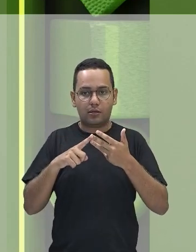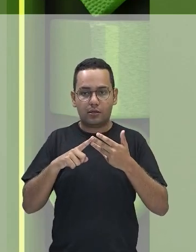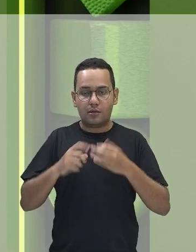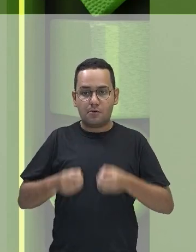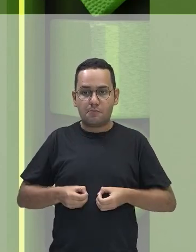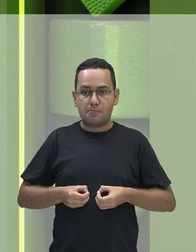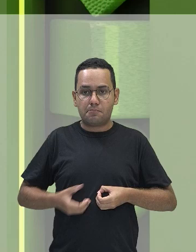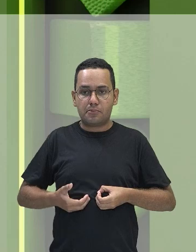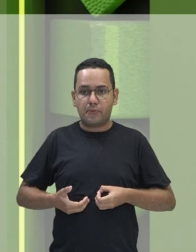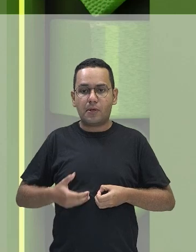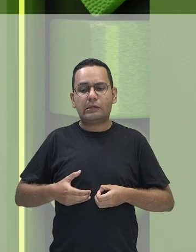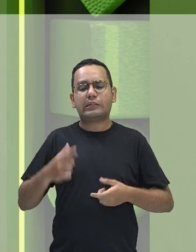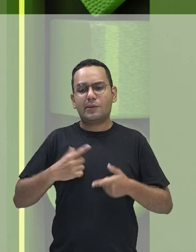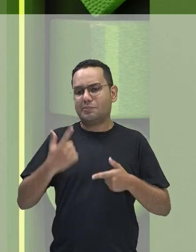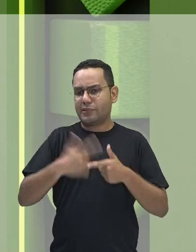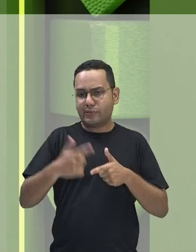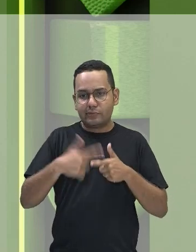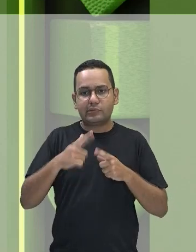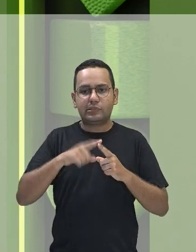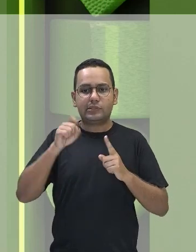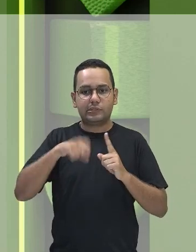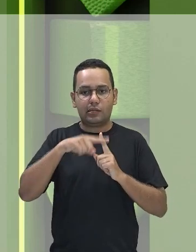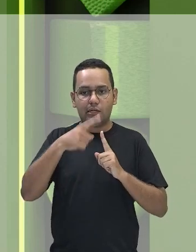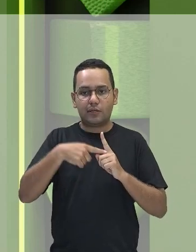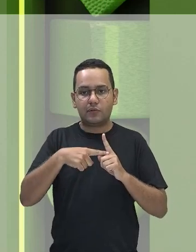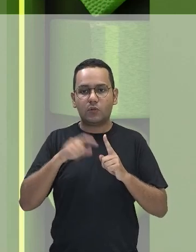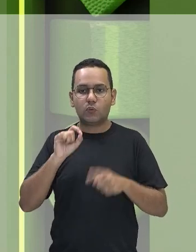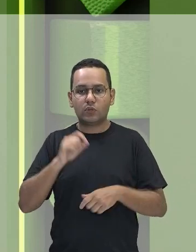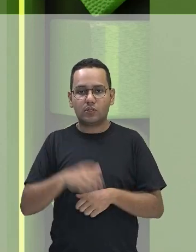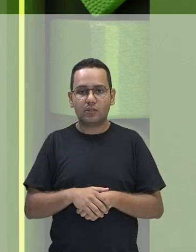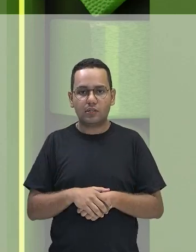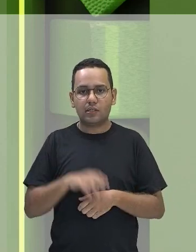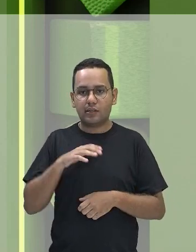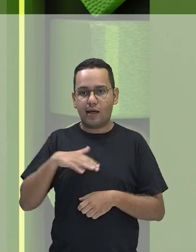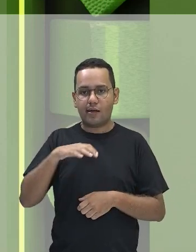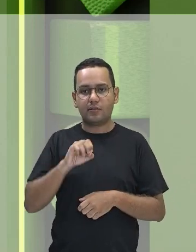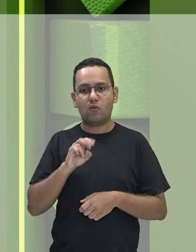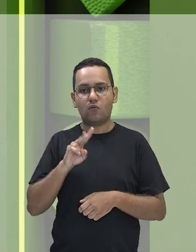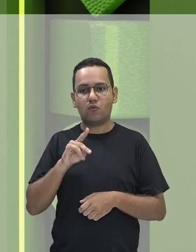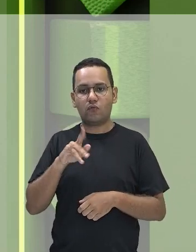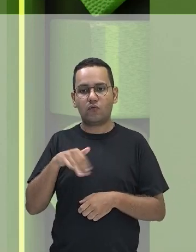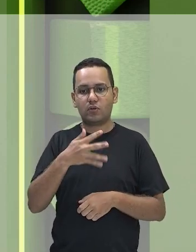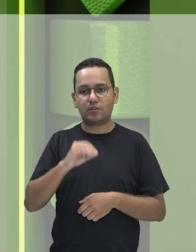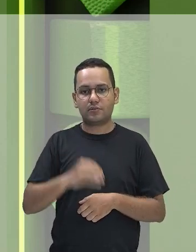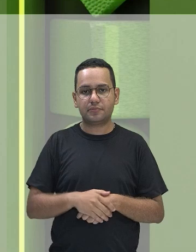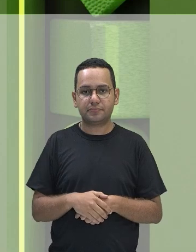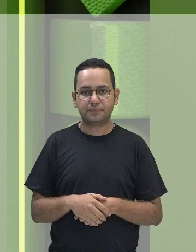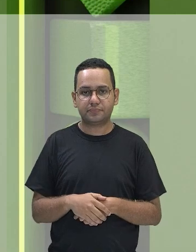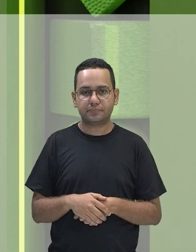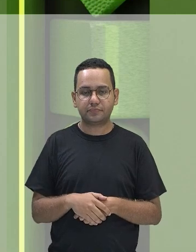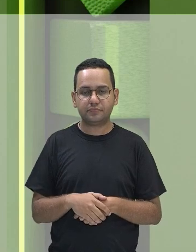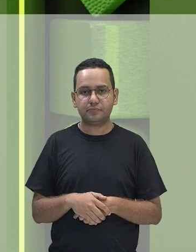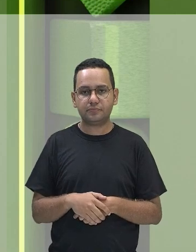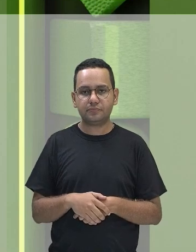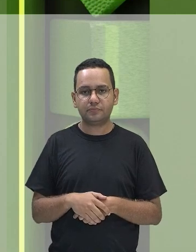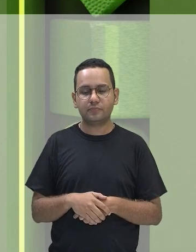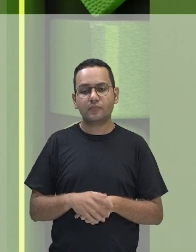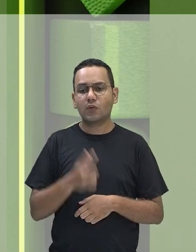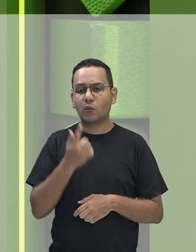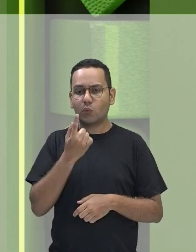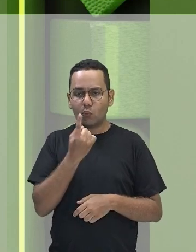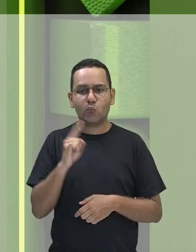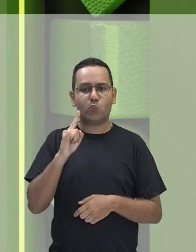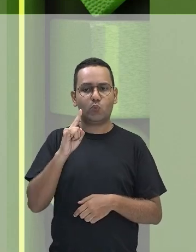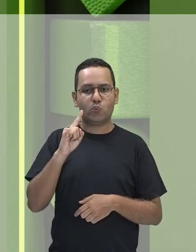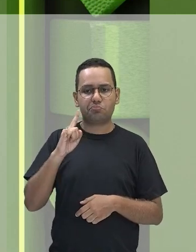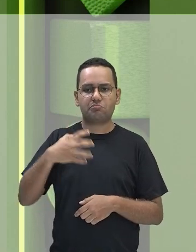gravidez por conta de prejudicar o fenômeno da ovulação. Tá? E um último sintoma também bastante grave que